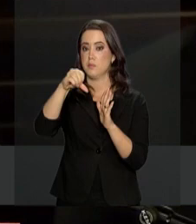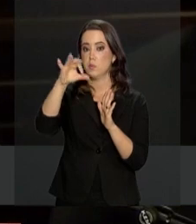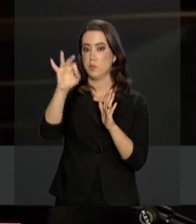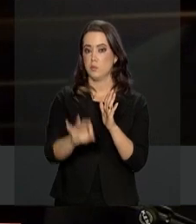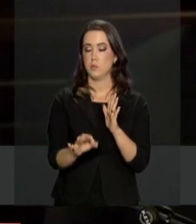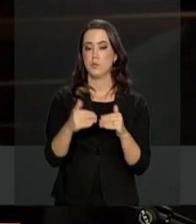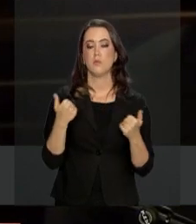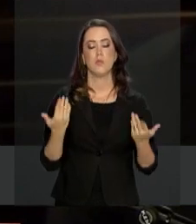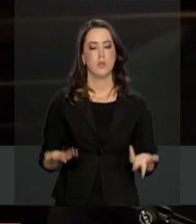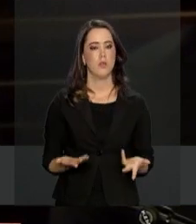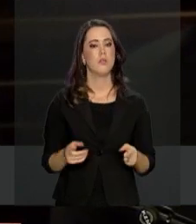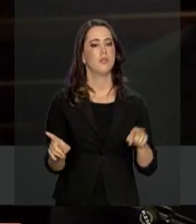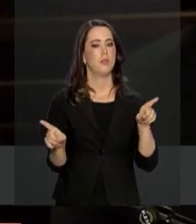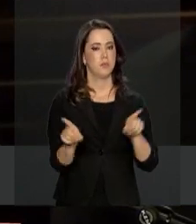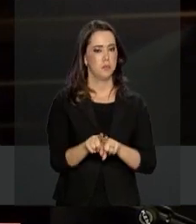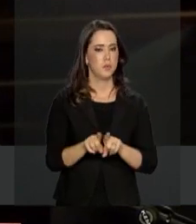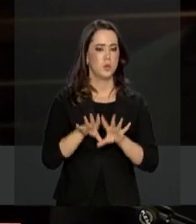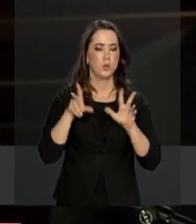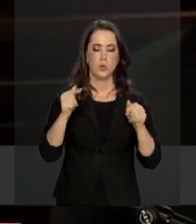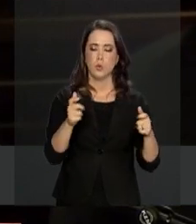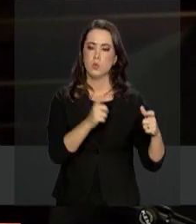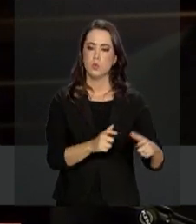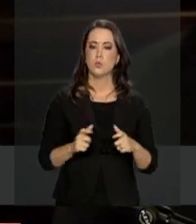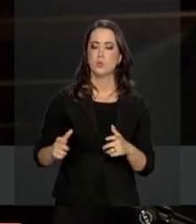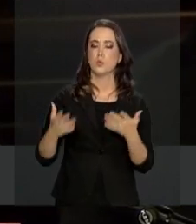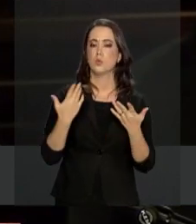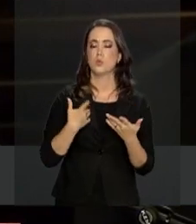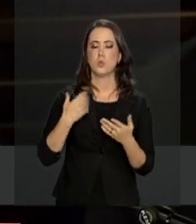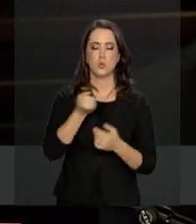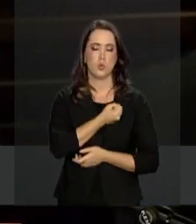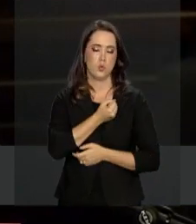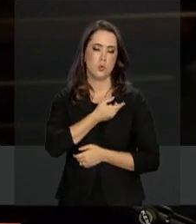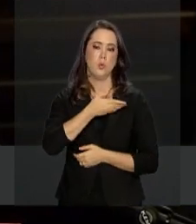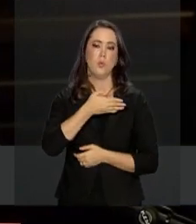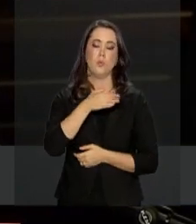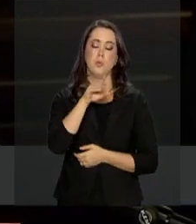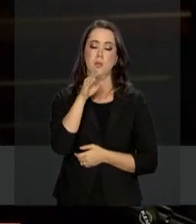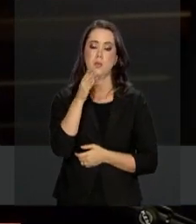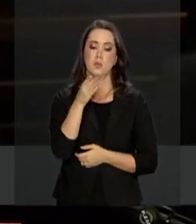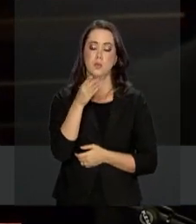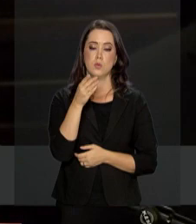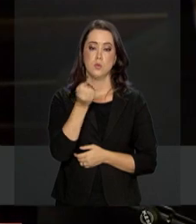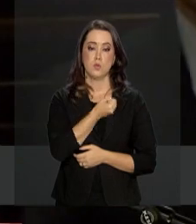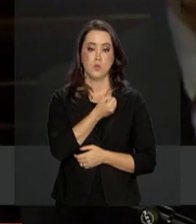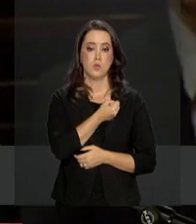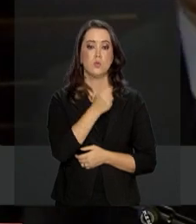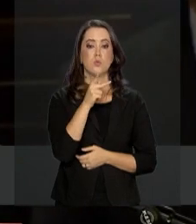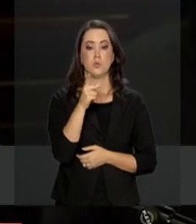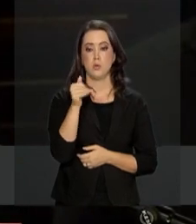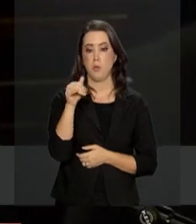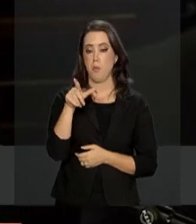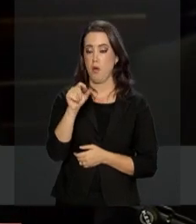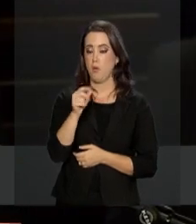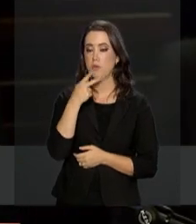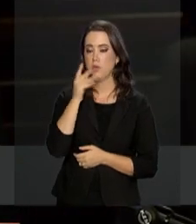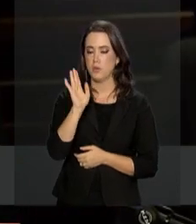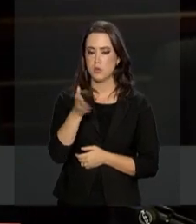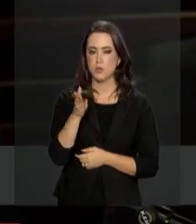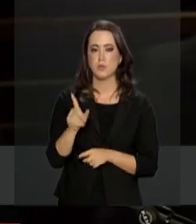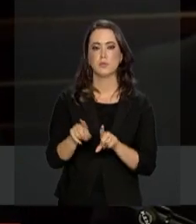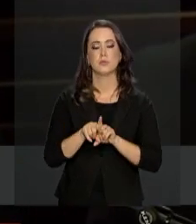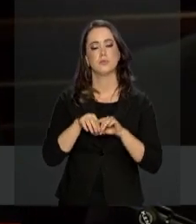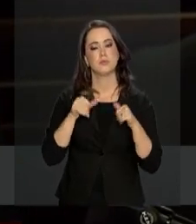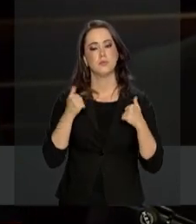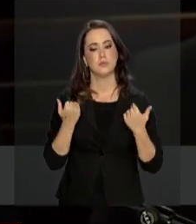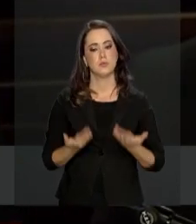por cento de fora parte todos aqueles dados que o paulo a registrou não é então